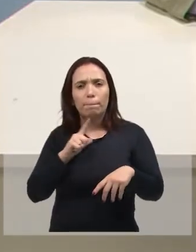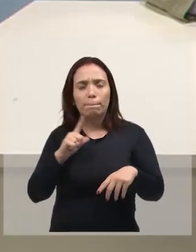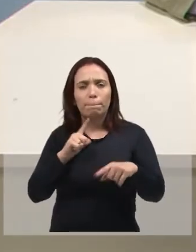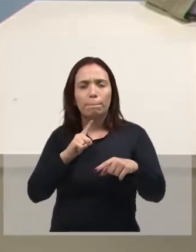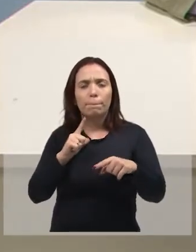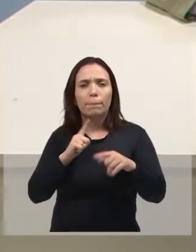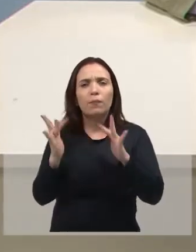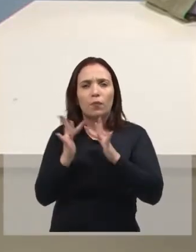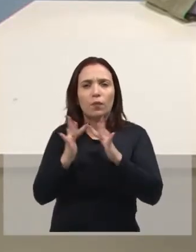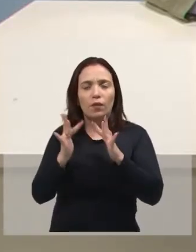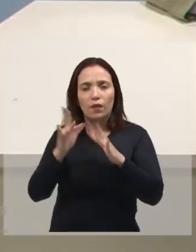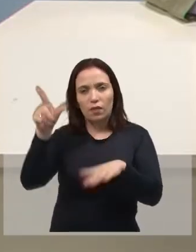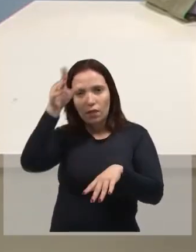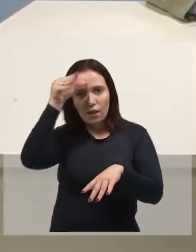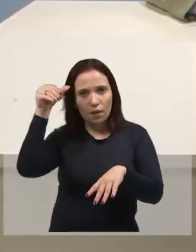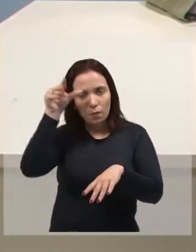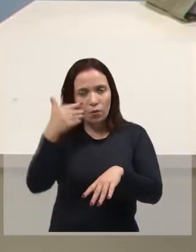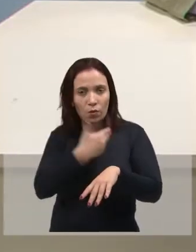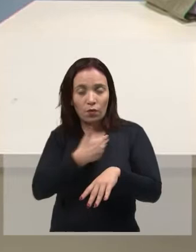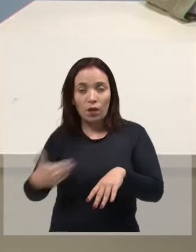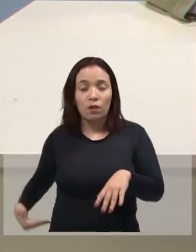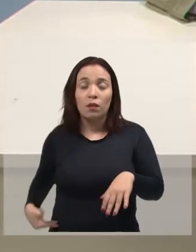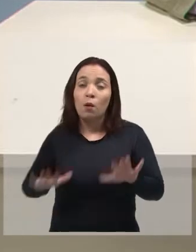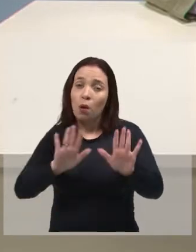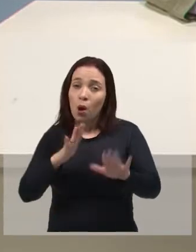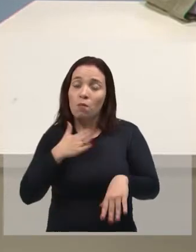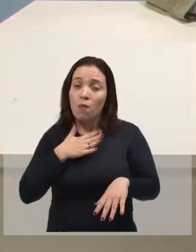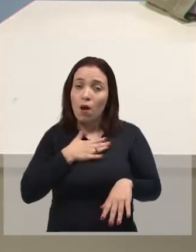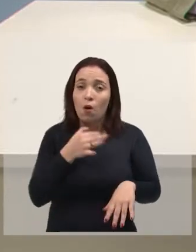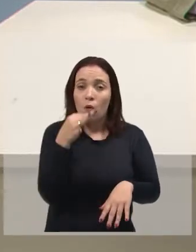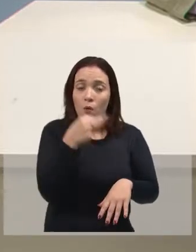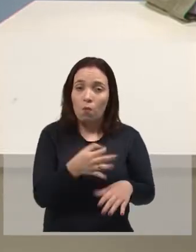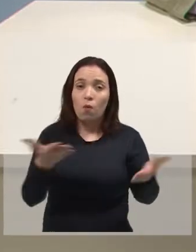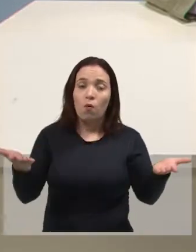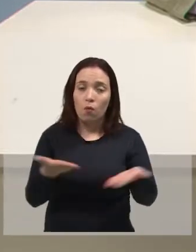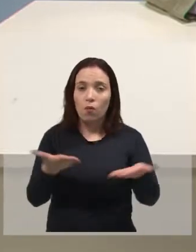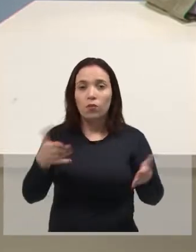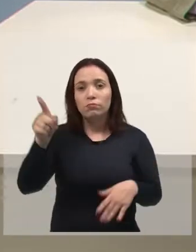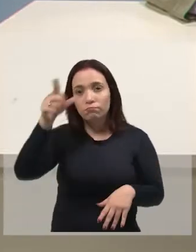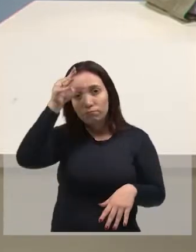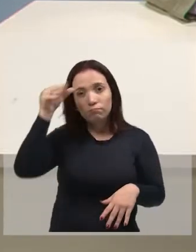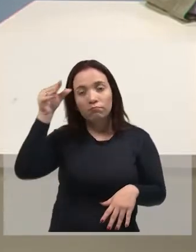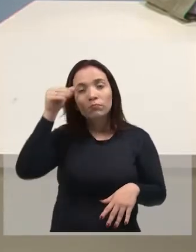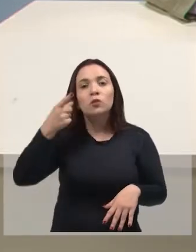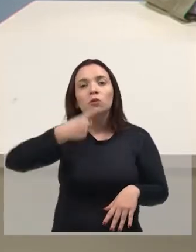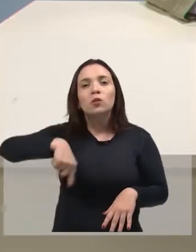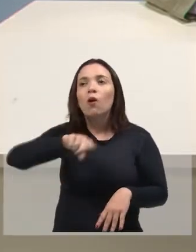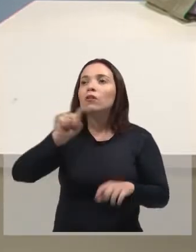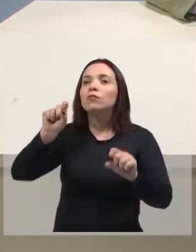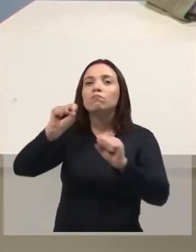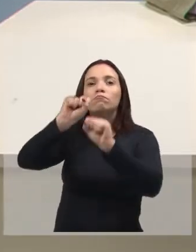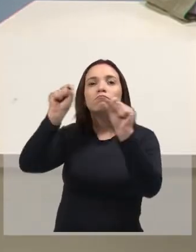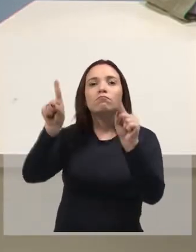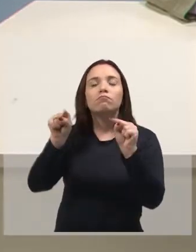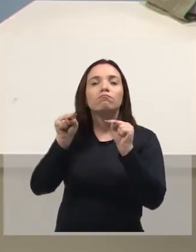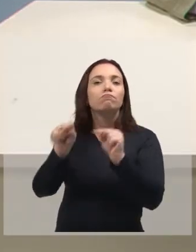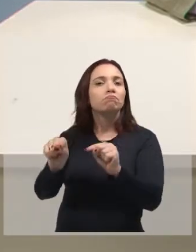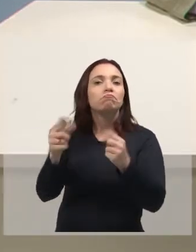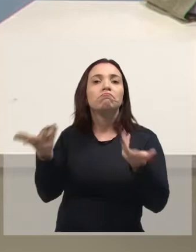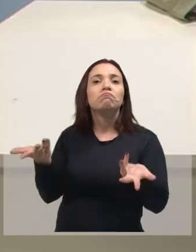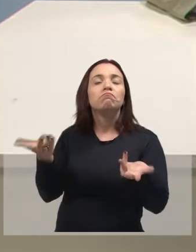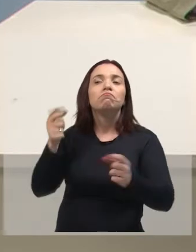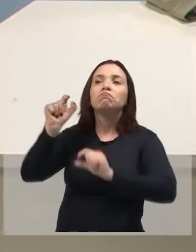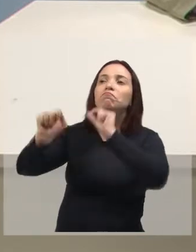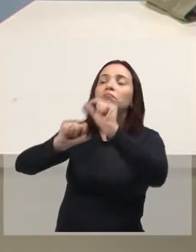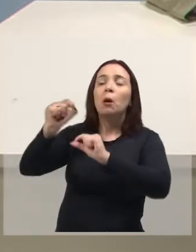o governador Camilo Santana, do PT. Que, na minha avaliação, hoje é o grande coringa da política cearense.